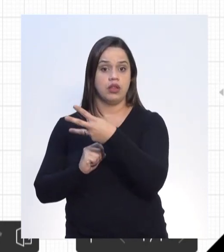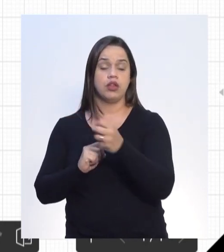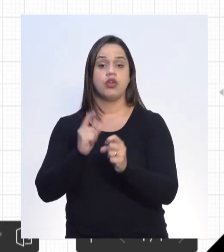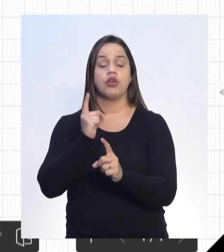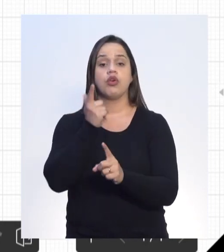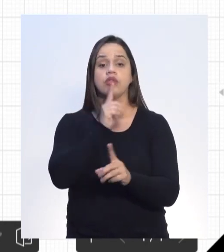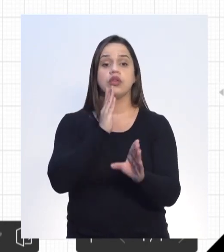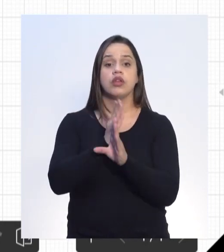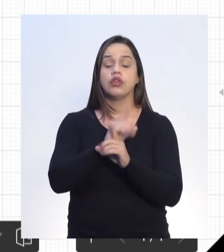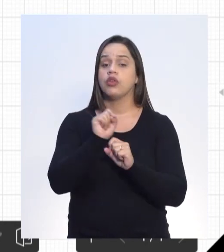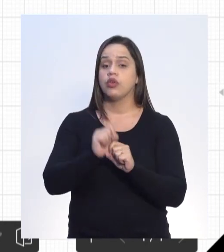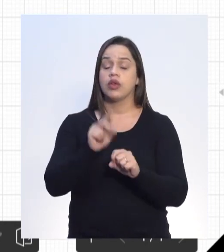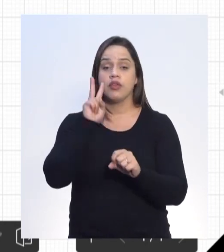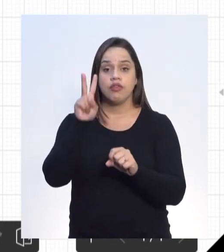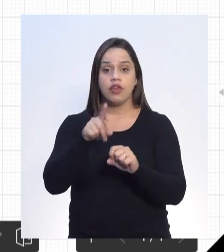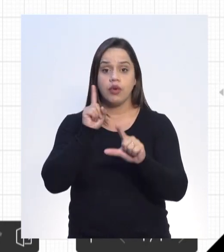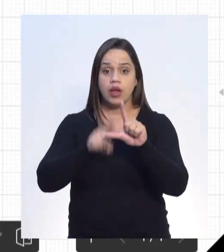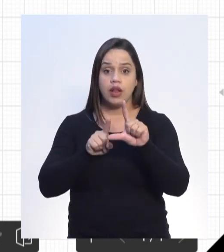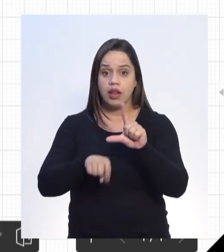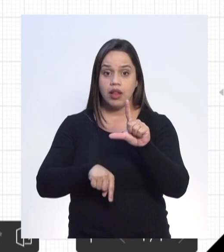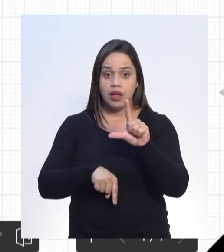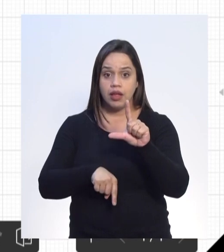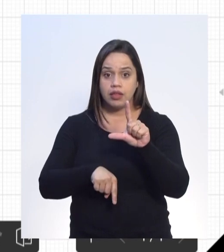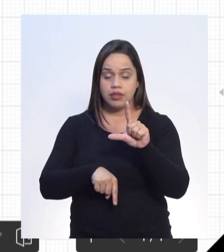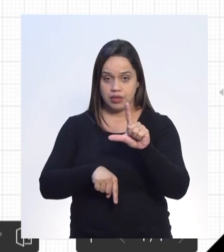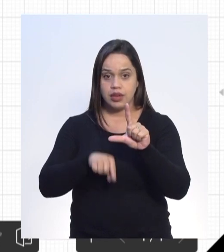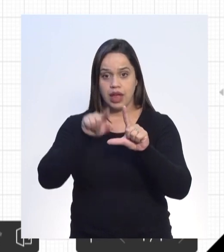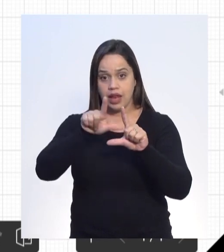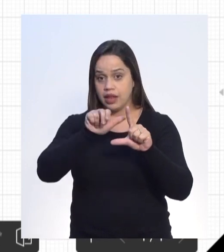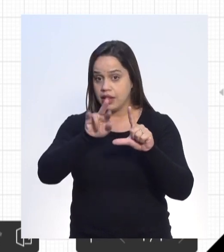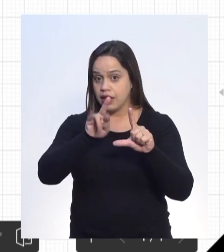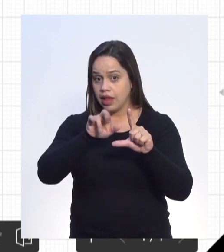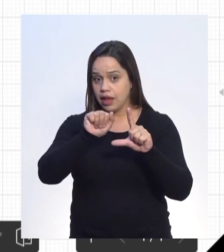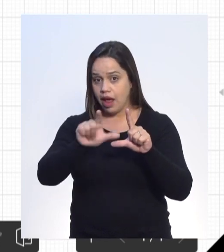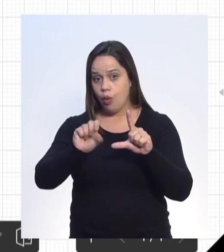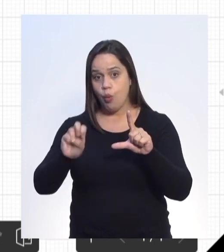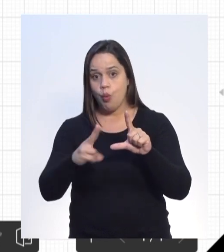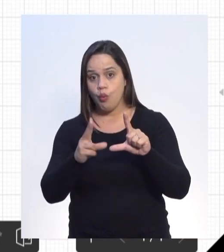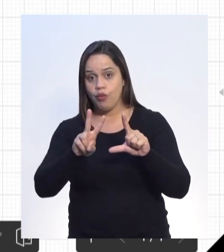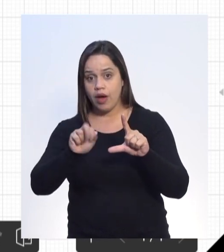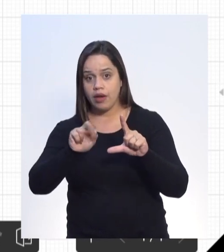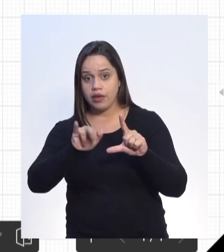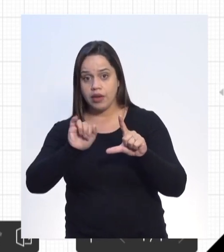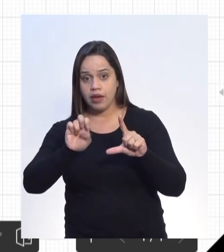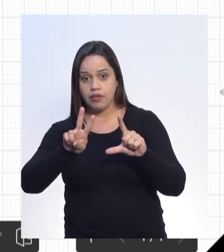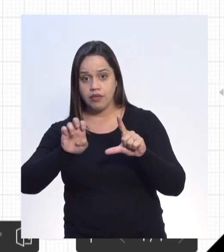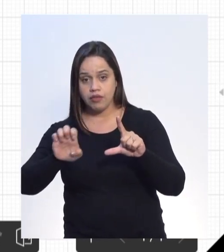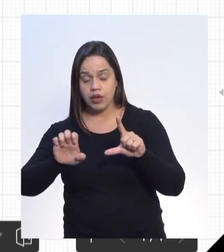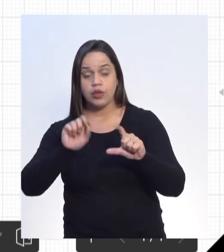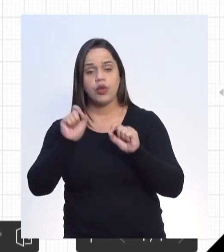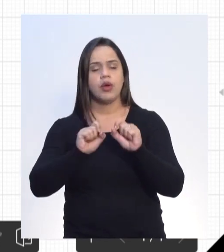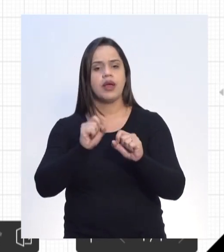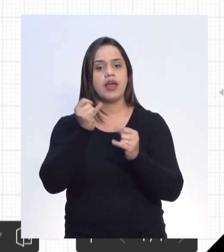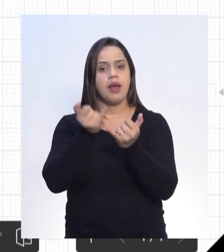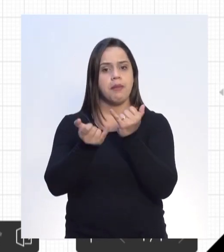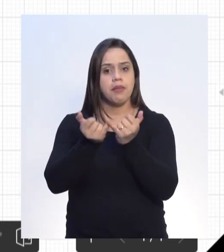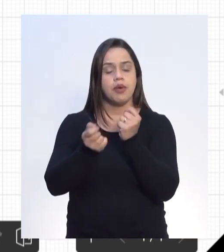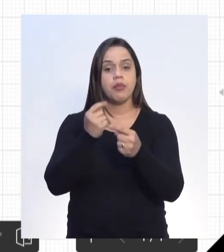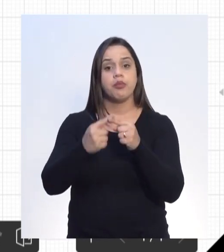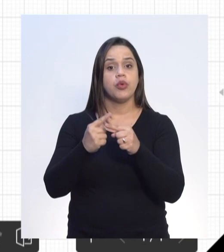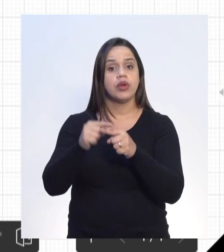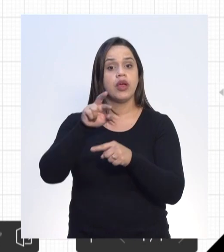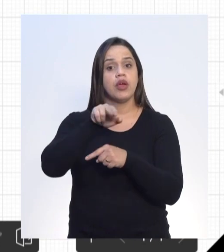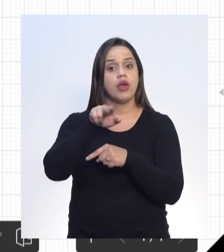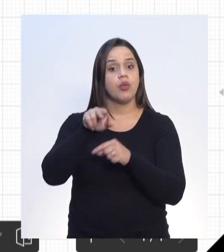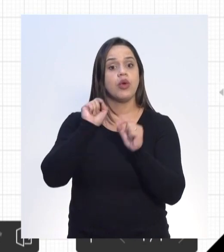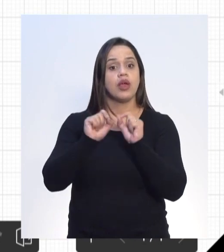identificar a parte literal ou variável. Tudo bem? Como elas são semelhantes porque carregam a mesma letra, né? A